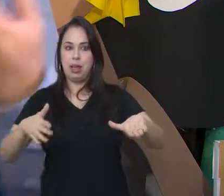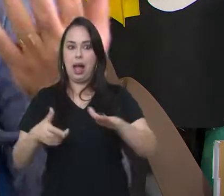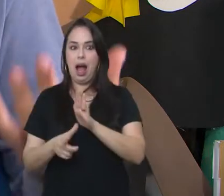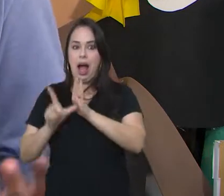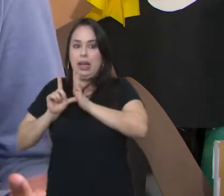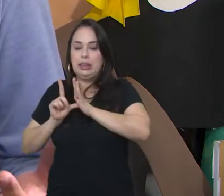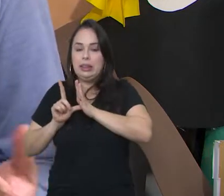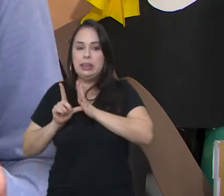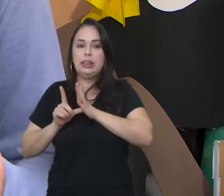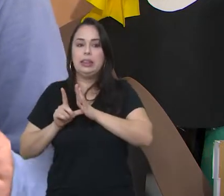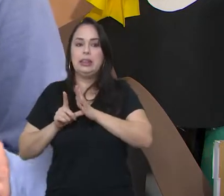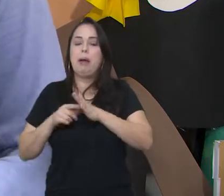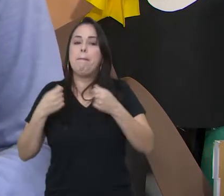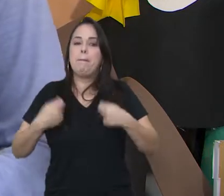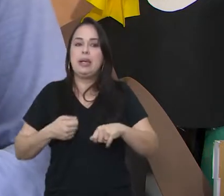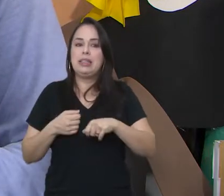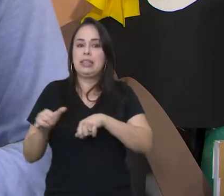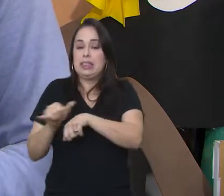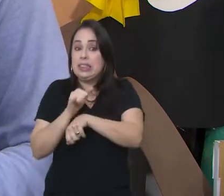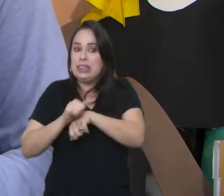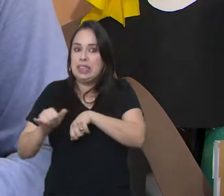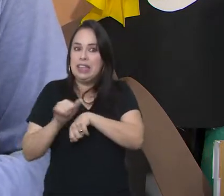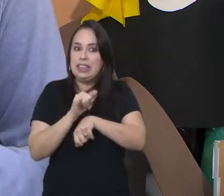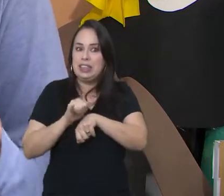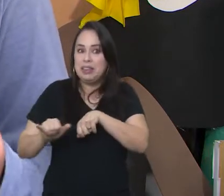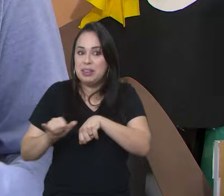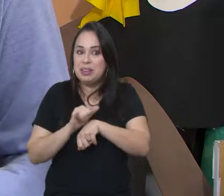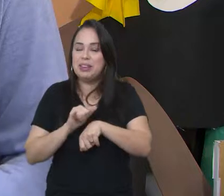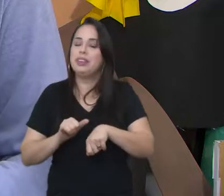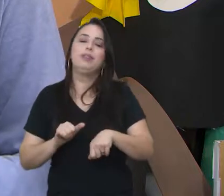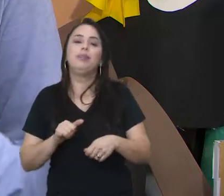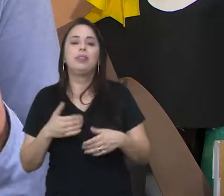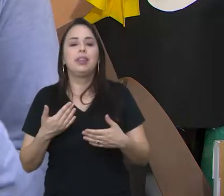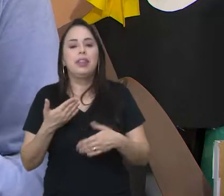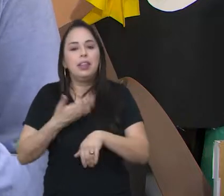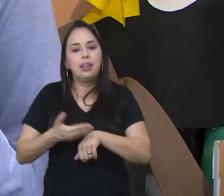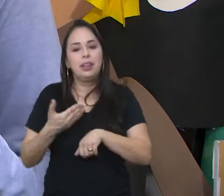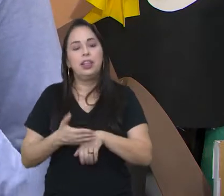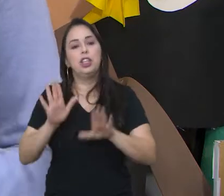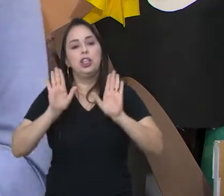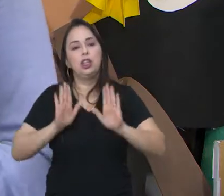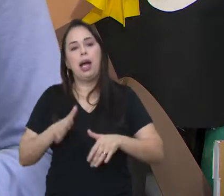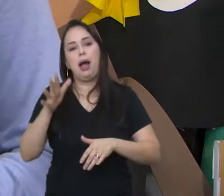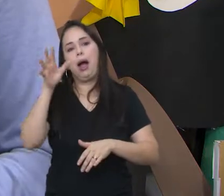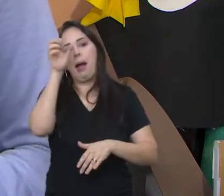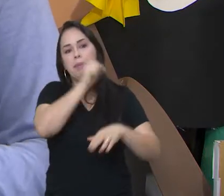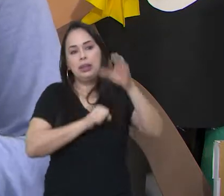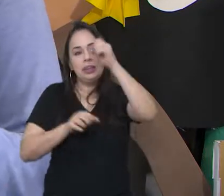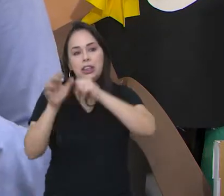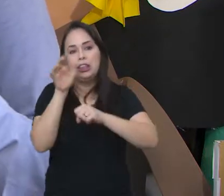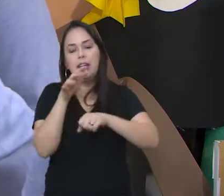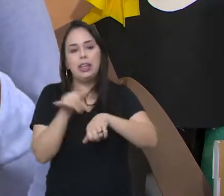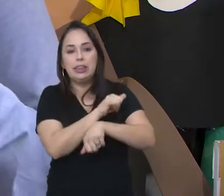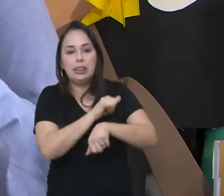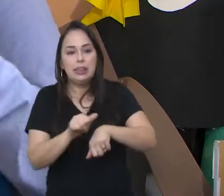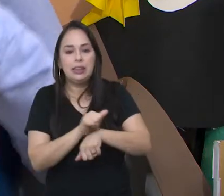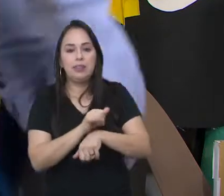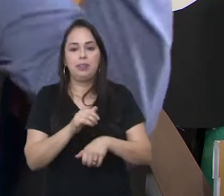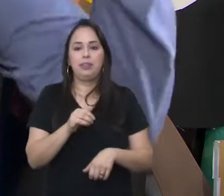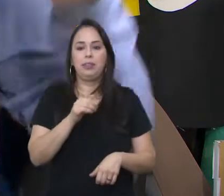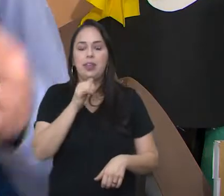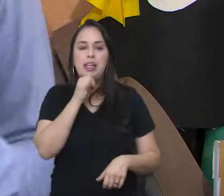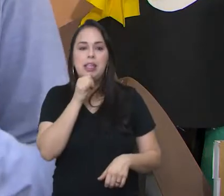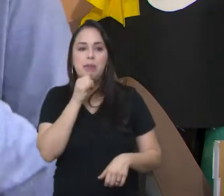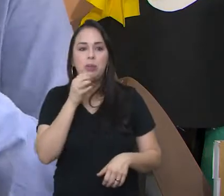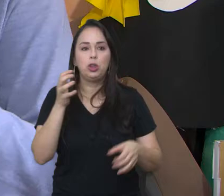preparado para o improviso, né? Então, isso eu já aprendi a lidar com esse improviso. Então, tem improviso